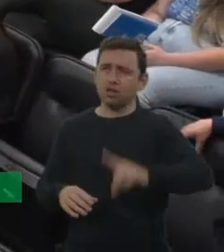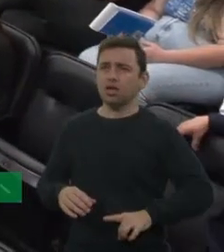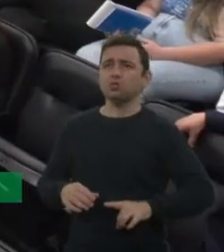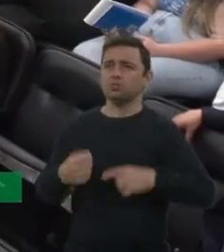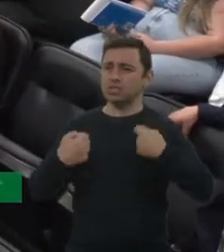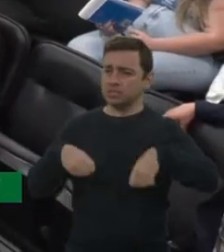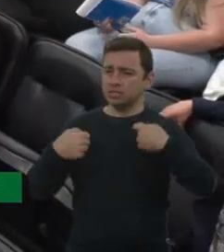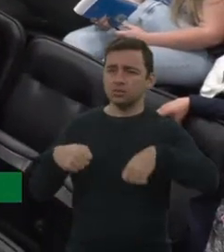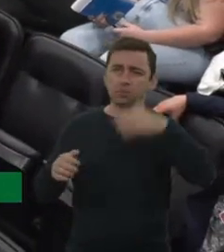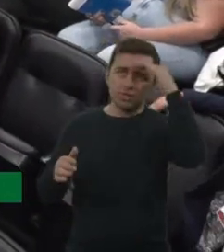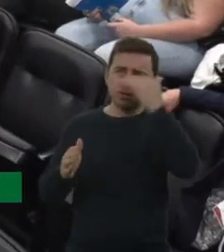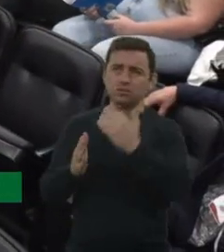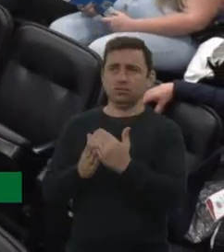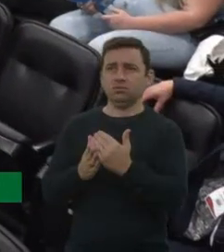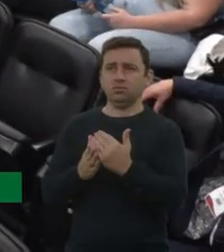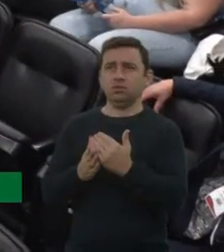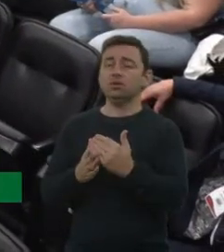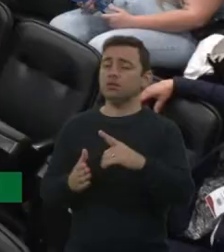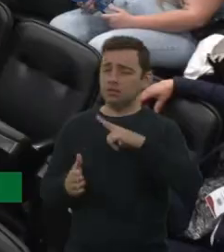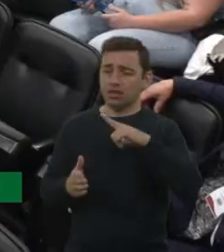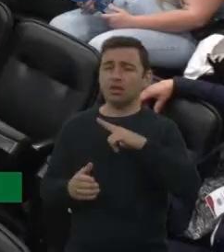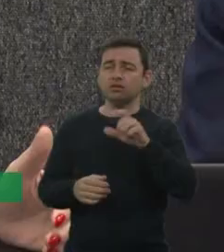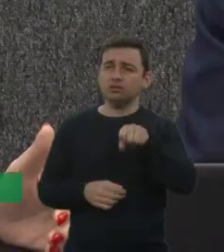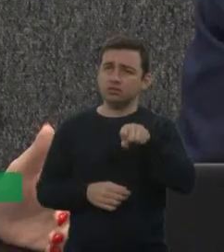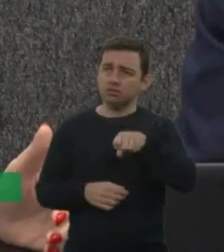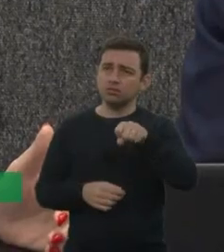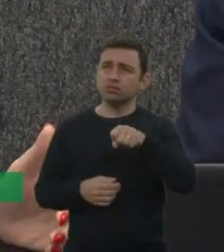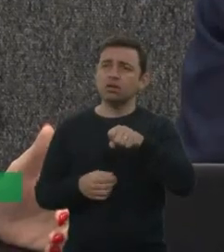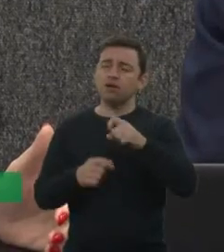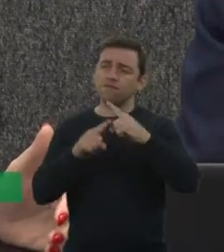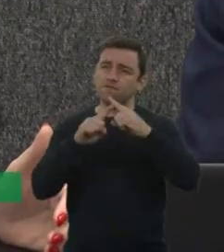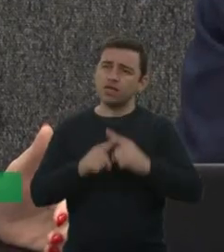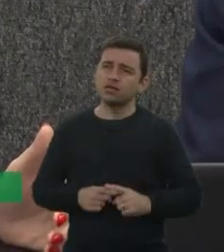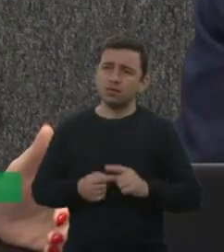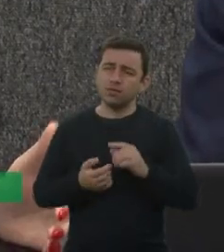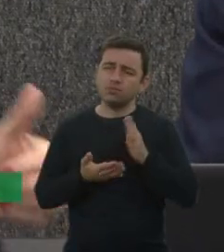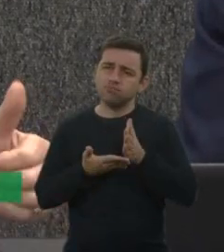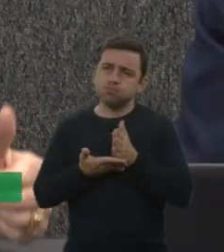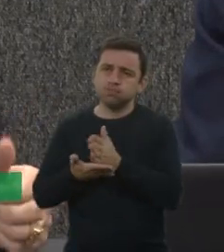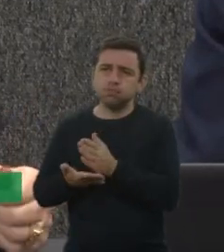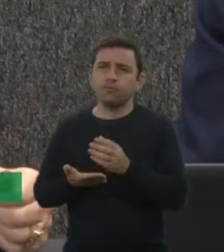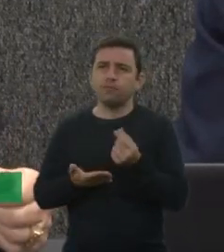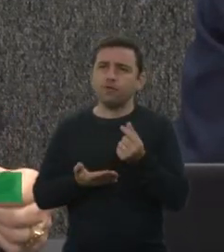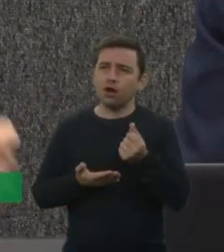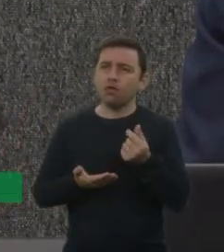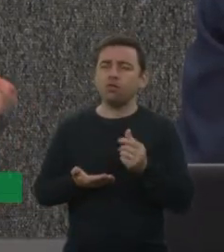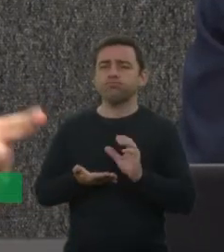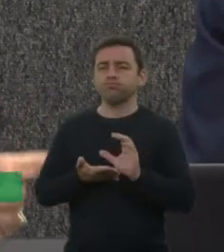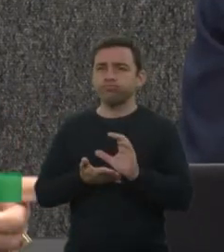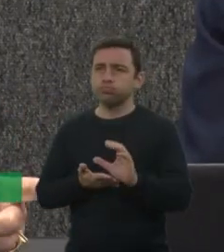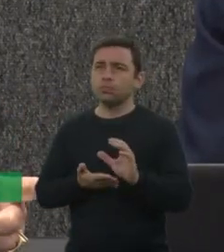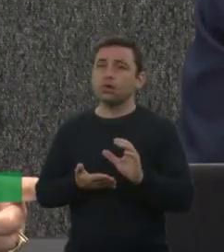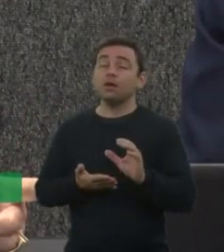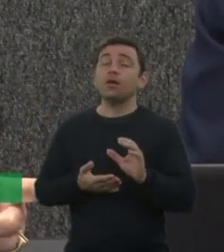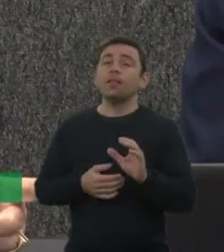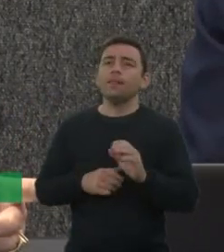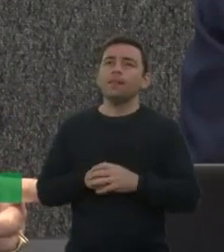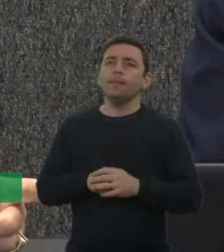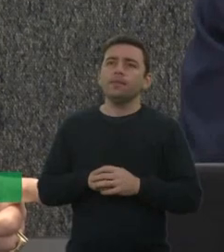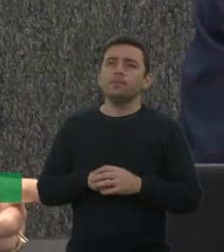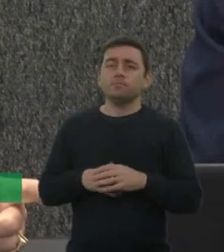sim, uma vírgula e o financiamento. Tem. Faz parte. Mas a gente precisa, dentro daquilo que a gente